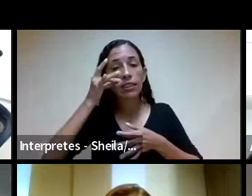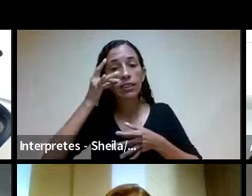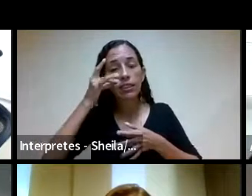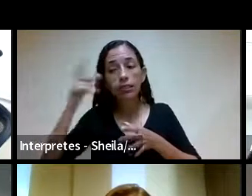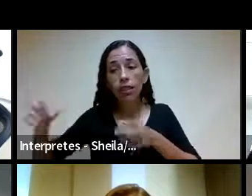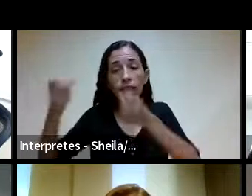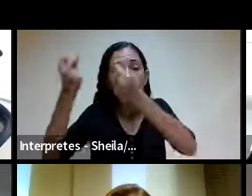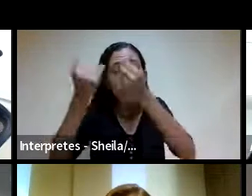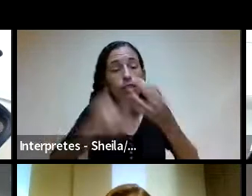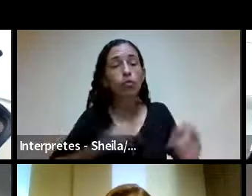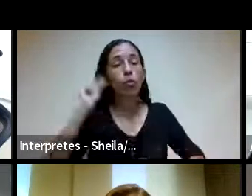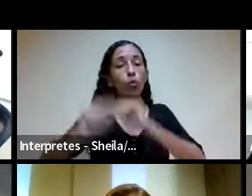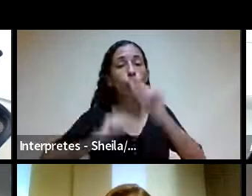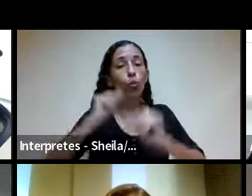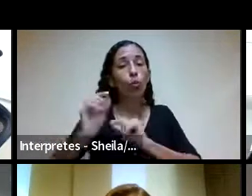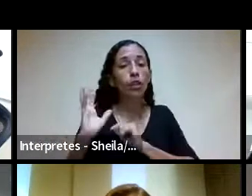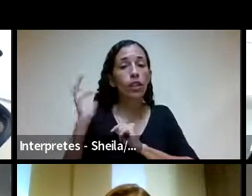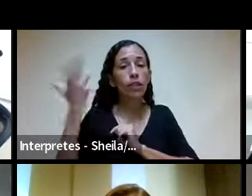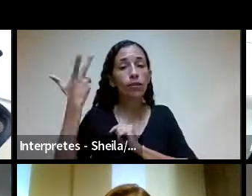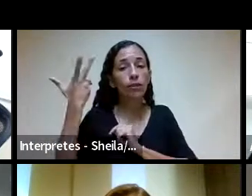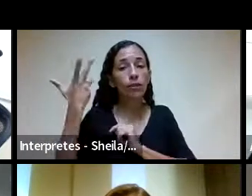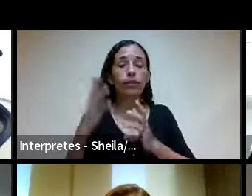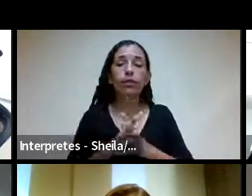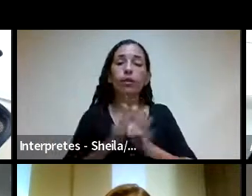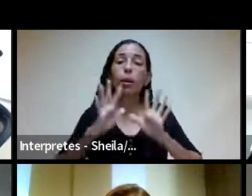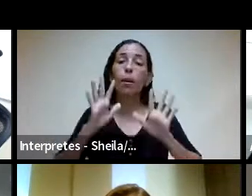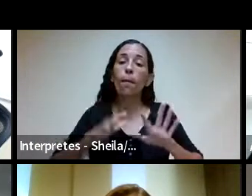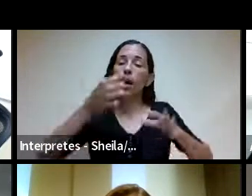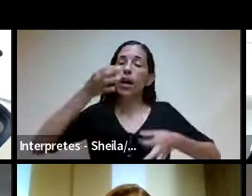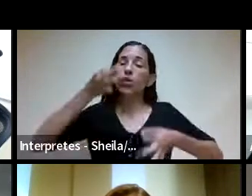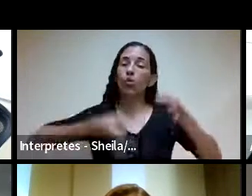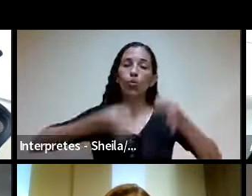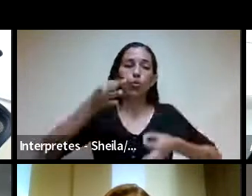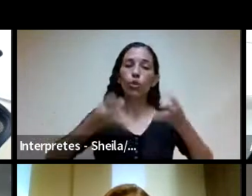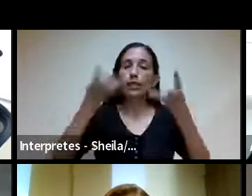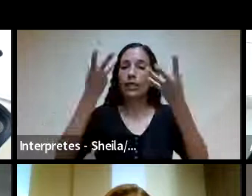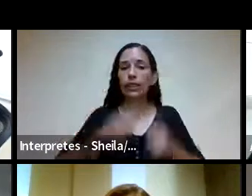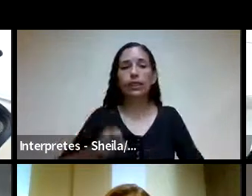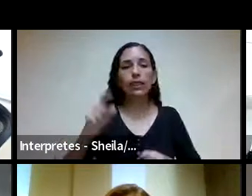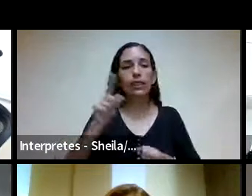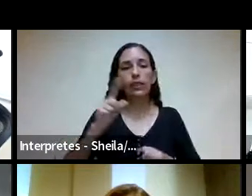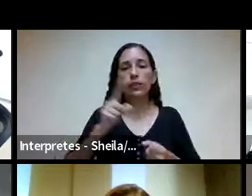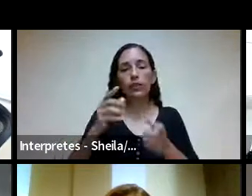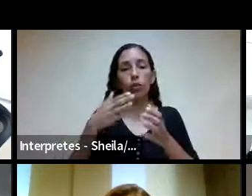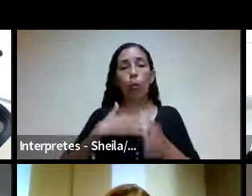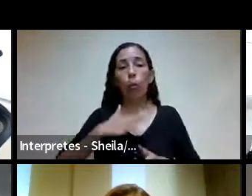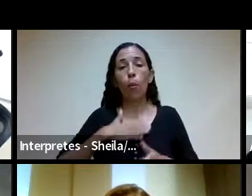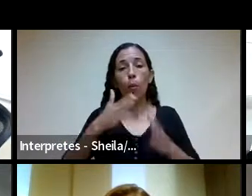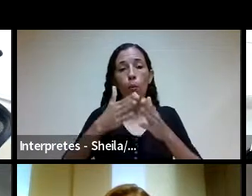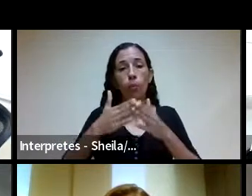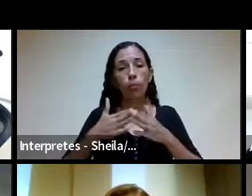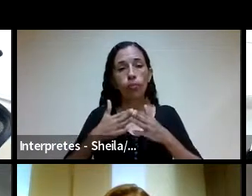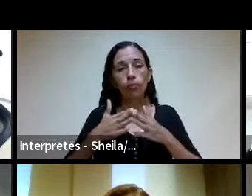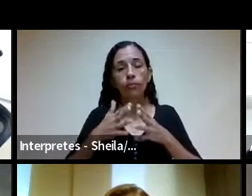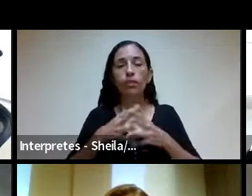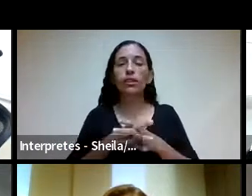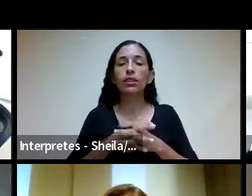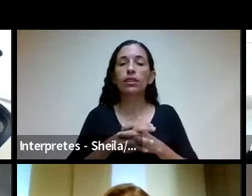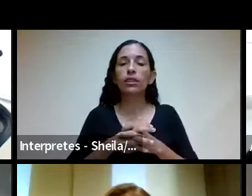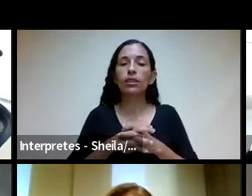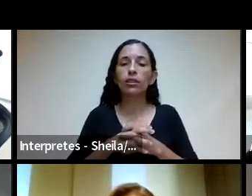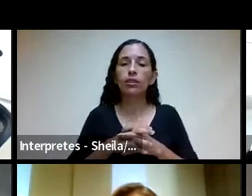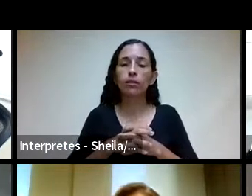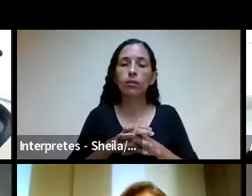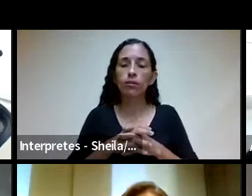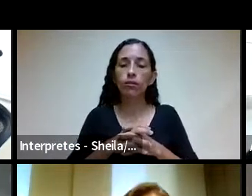aconteceu. Infelizmente, o juiz não acatou o meu pedido de intimação por oficial